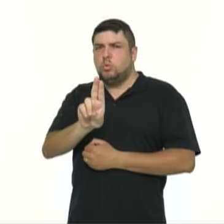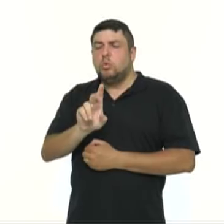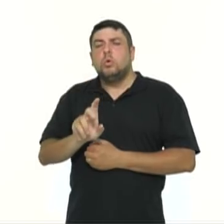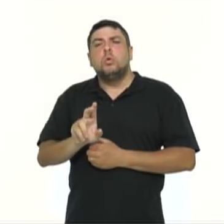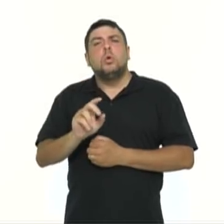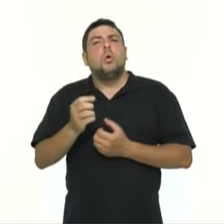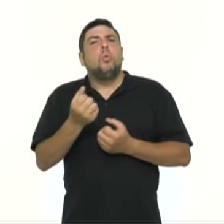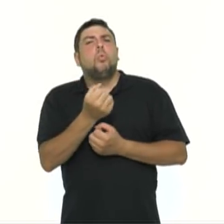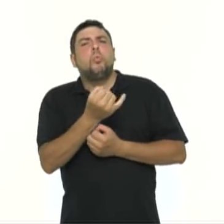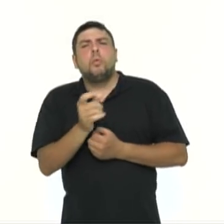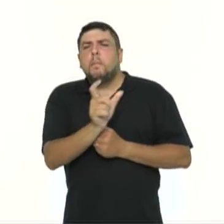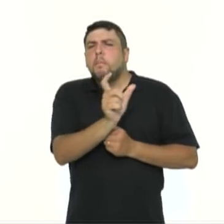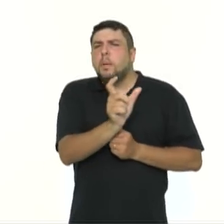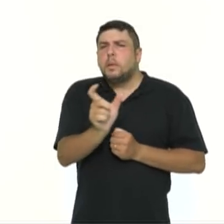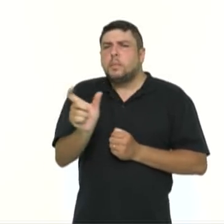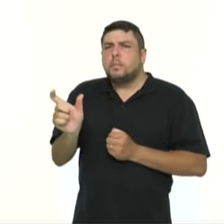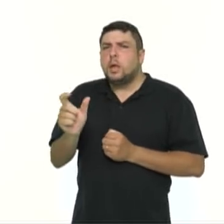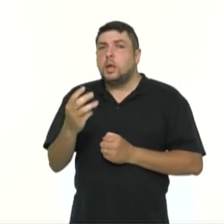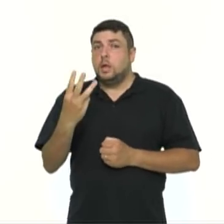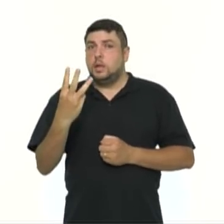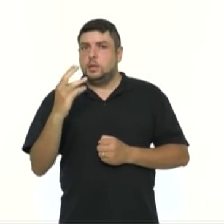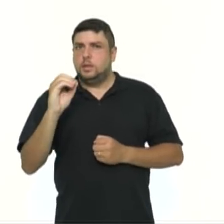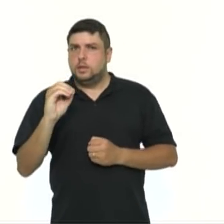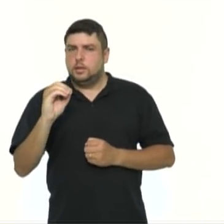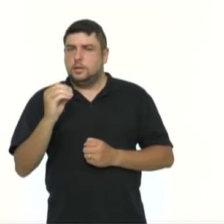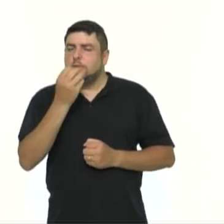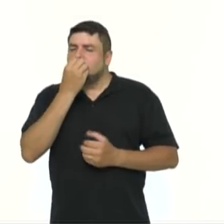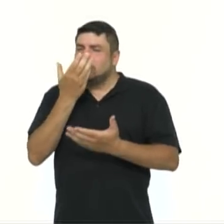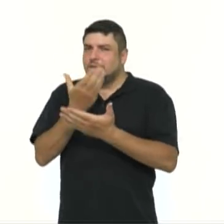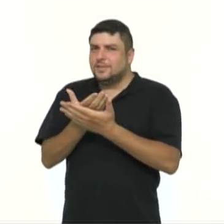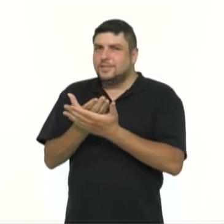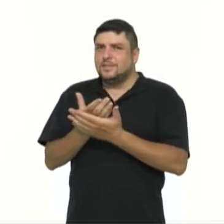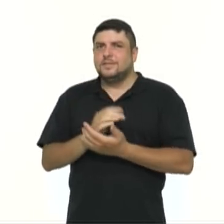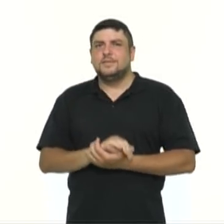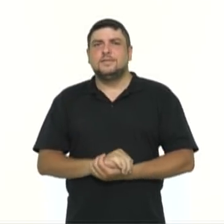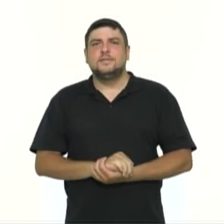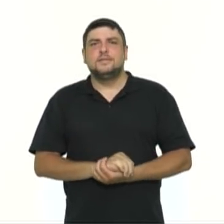30 palavras em sua tirinha. Bons estudos!